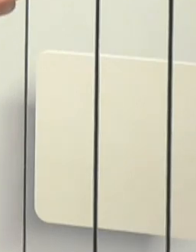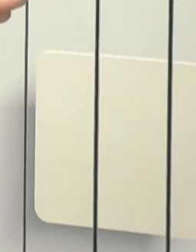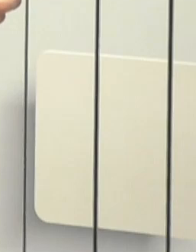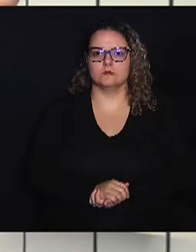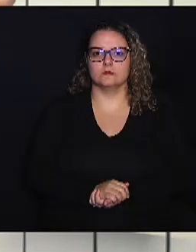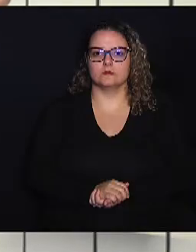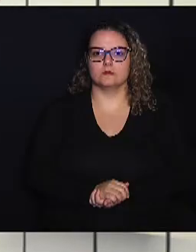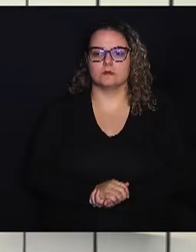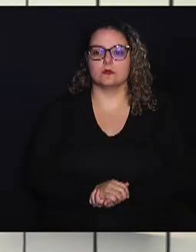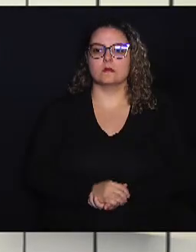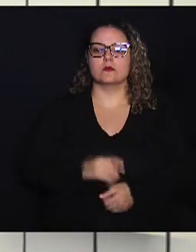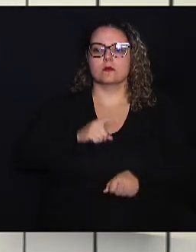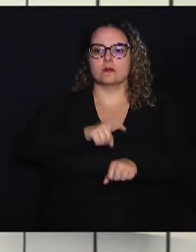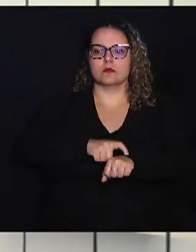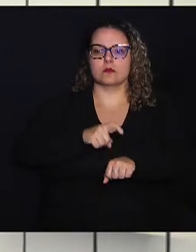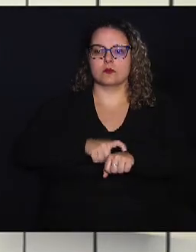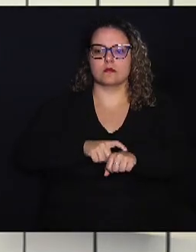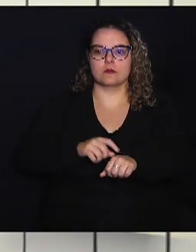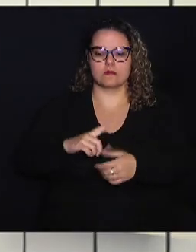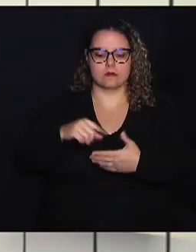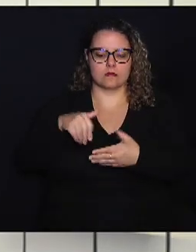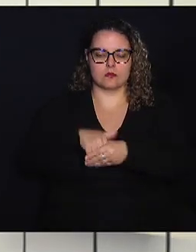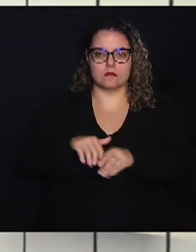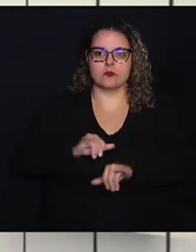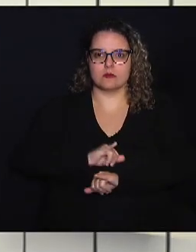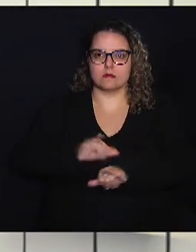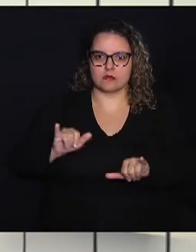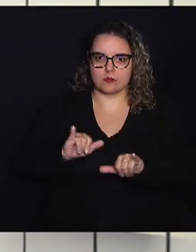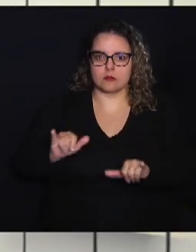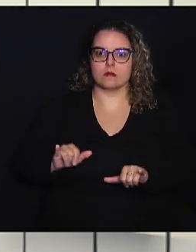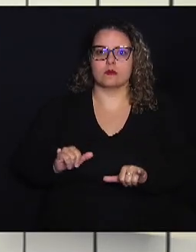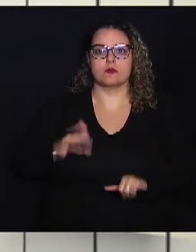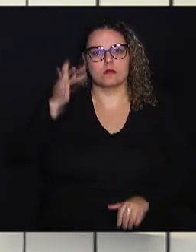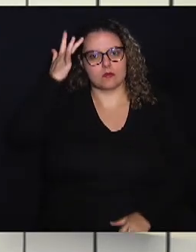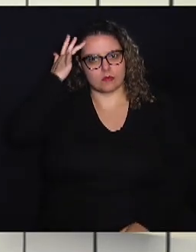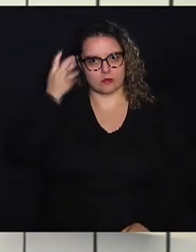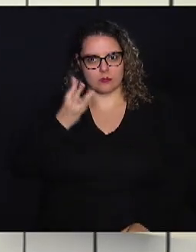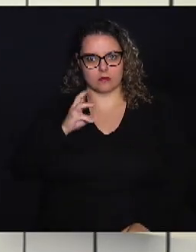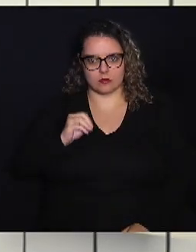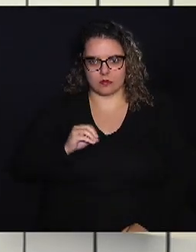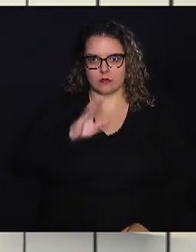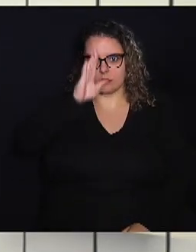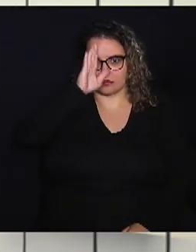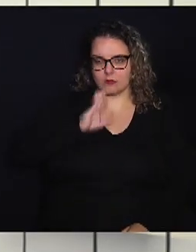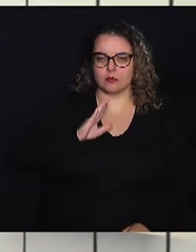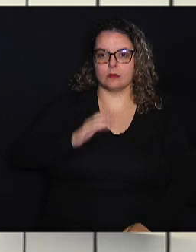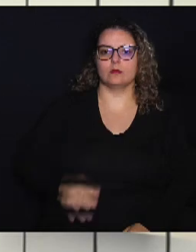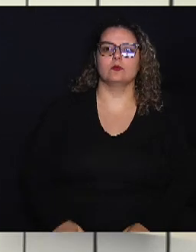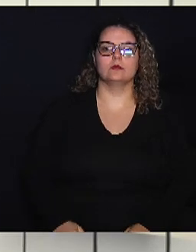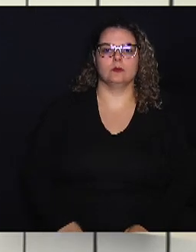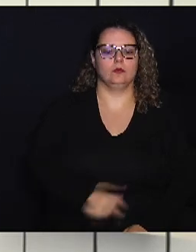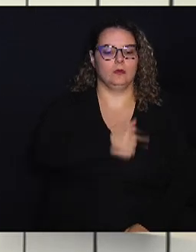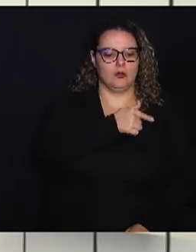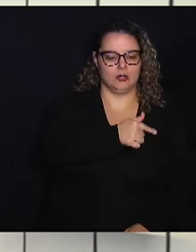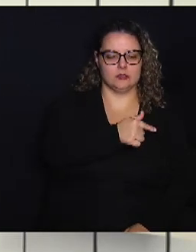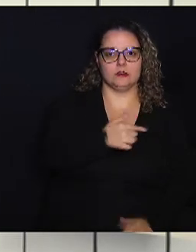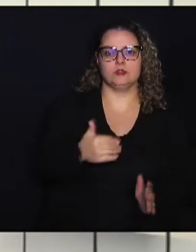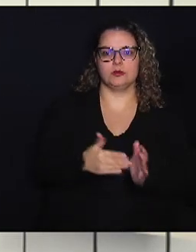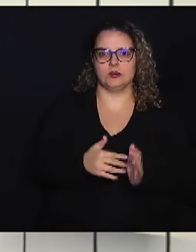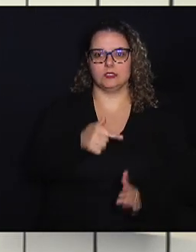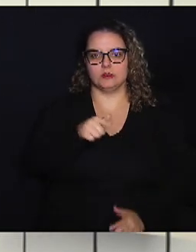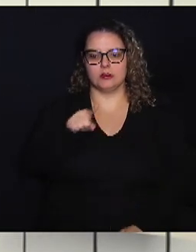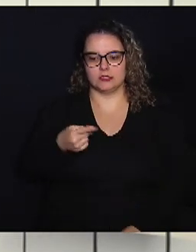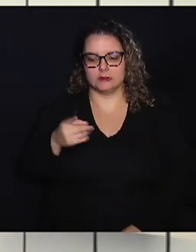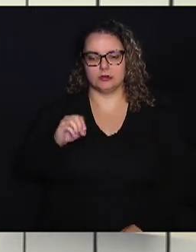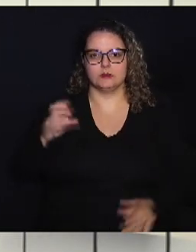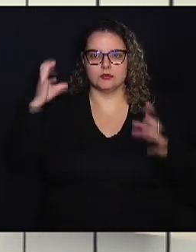O horário eleitoral gratuito começa então amanhã, dia 30, no rádio, das 7h da manhã até às